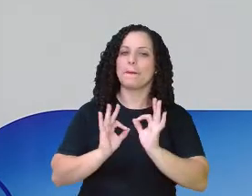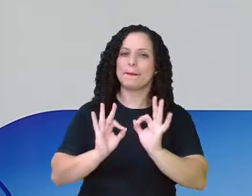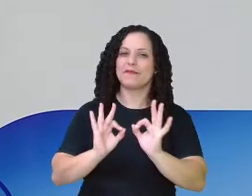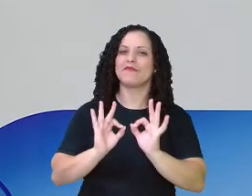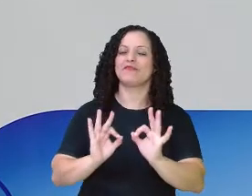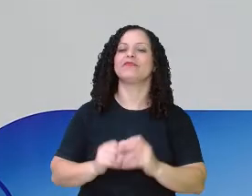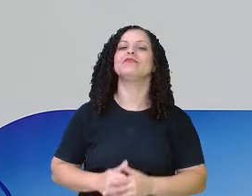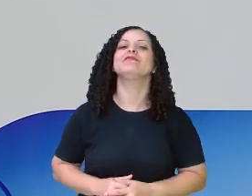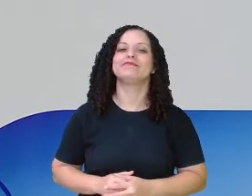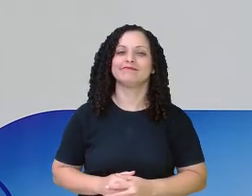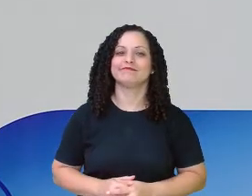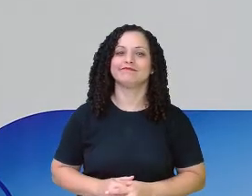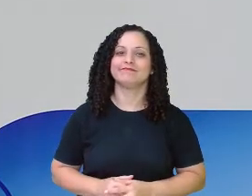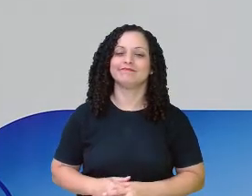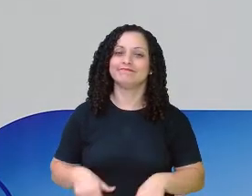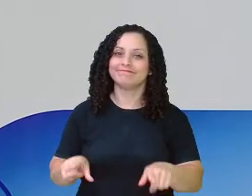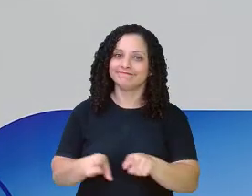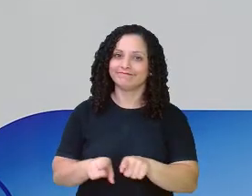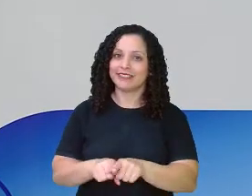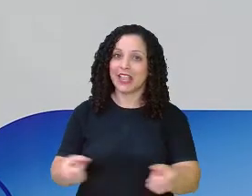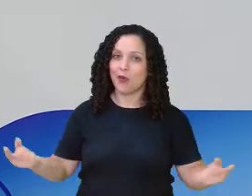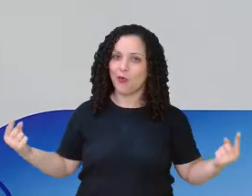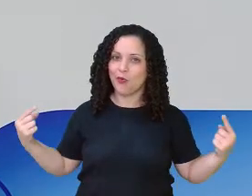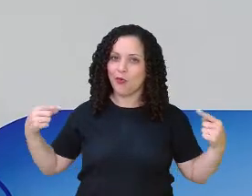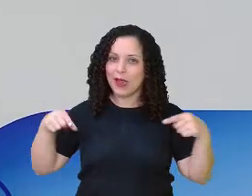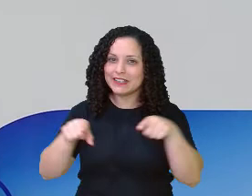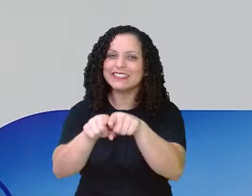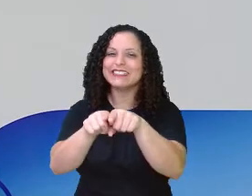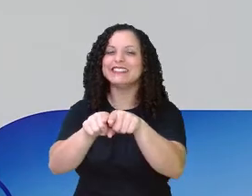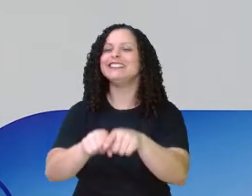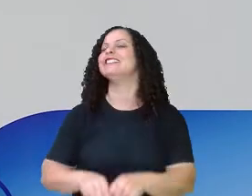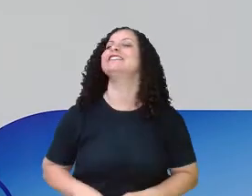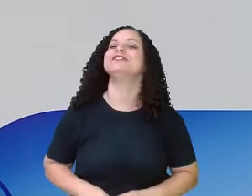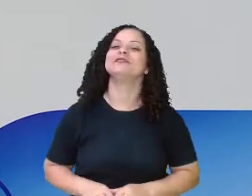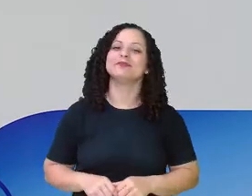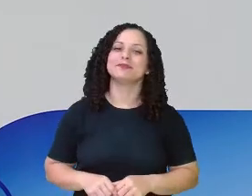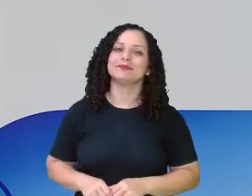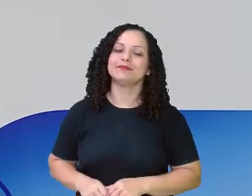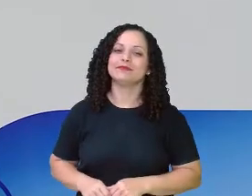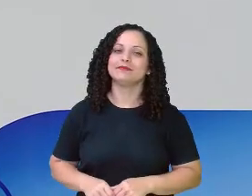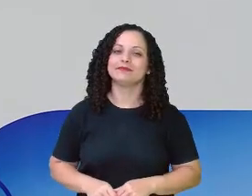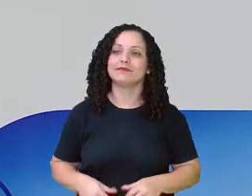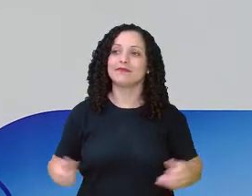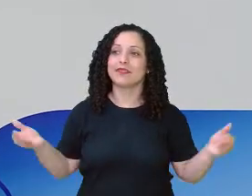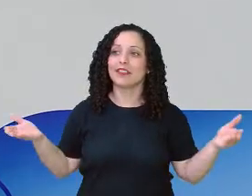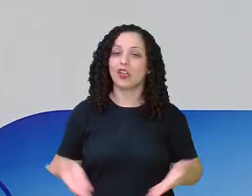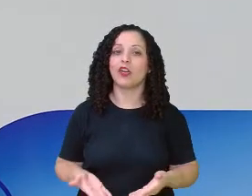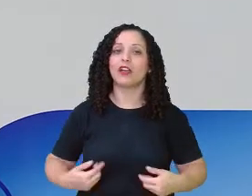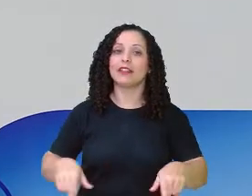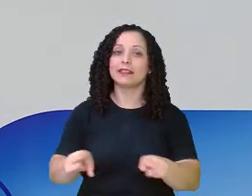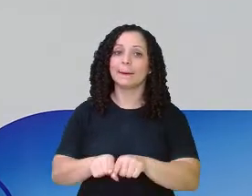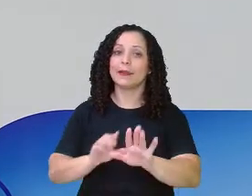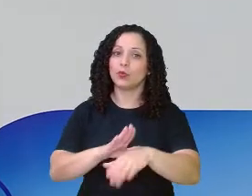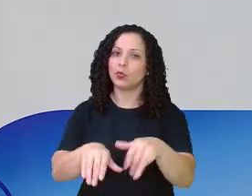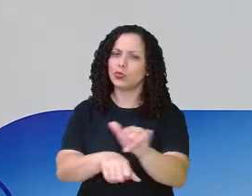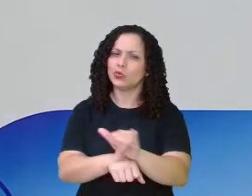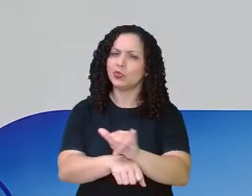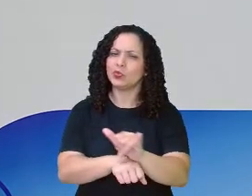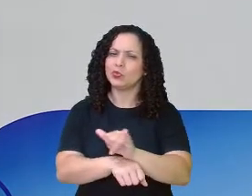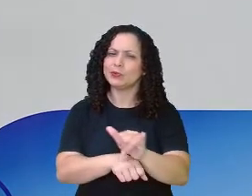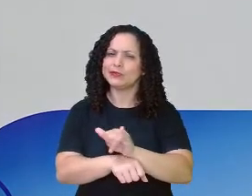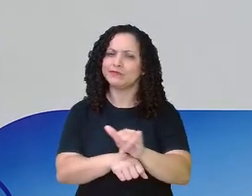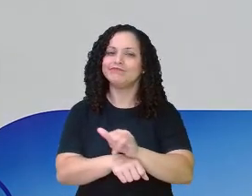Professor aí, mais uma dupla com o Ricardinho, olha só, show de bola. Então a gente vai ter aí também o YouTube como